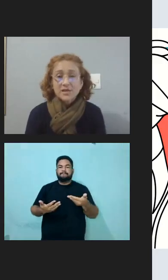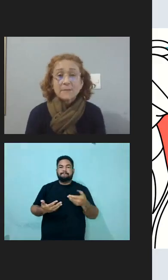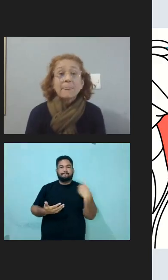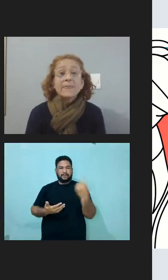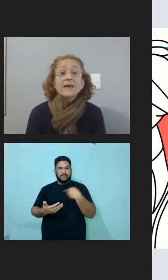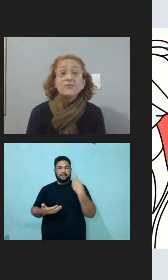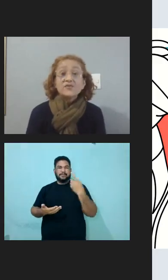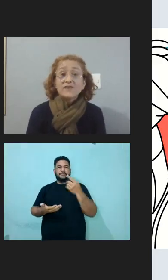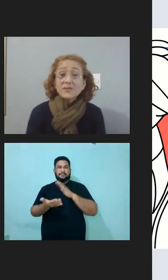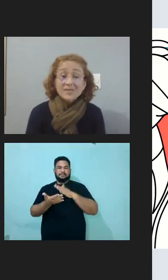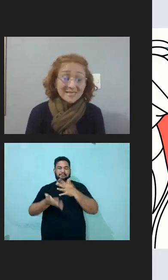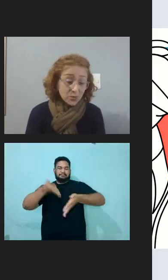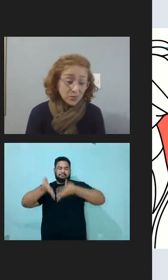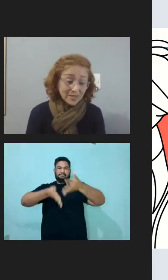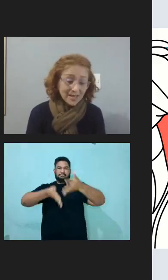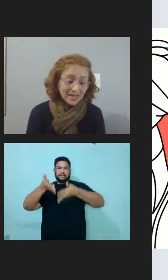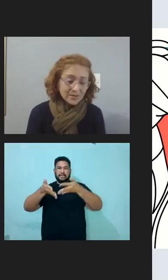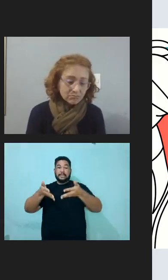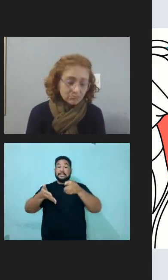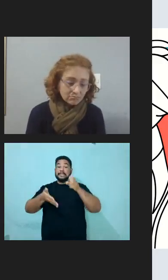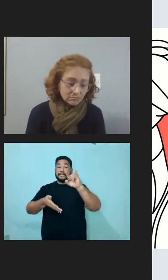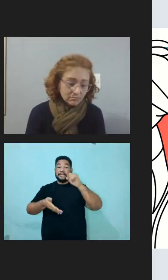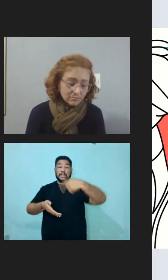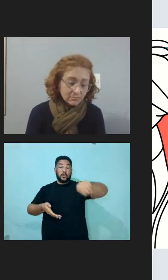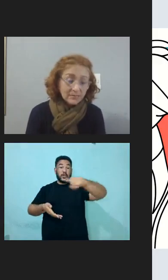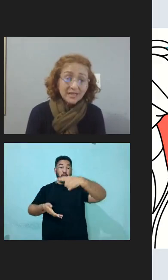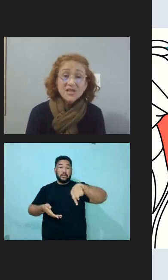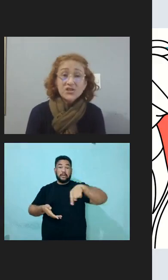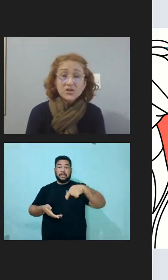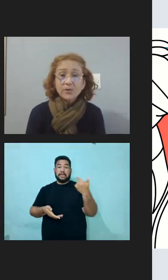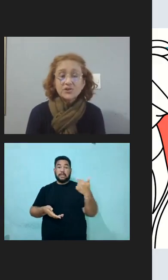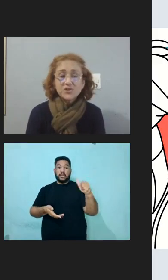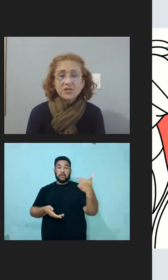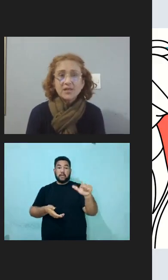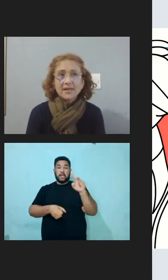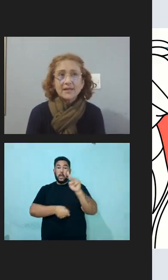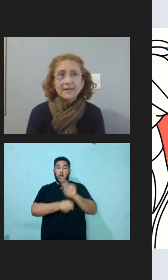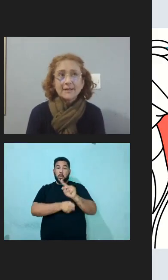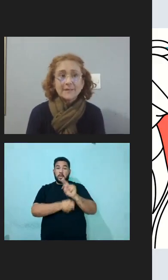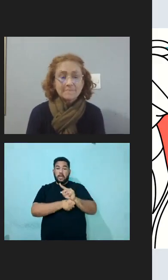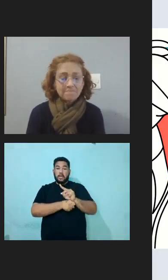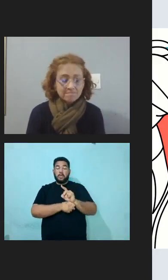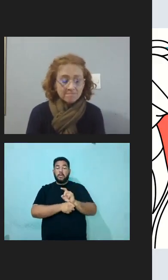sinais, né, não tivermos esse cuidado, a gente pode